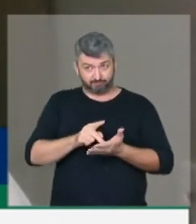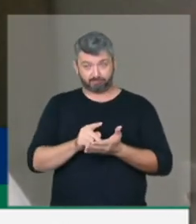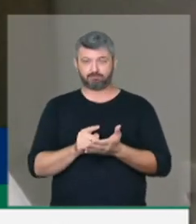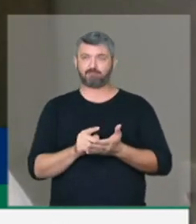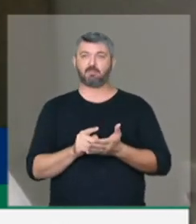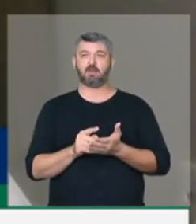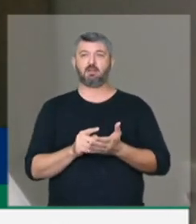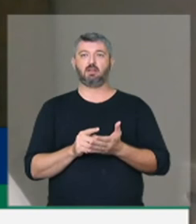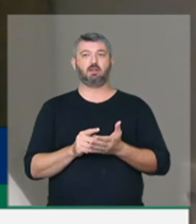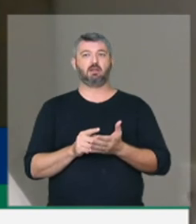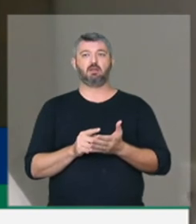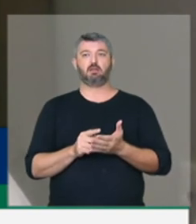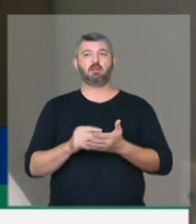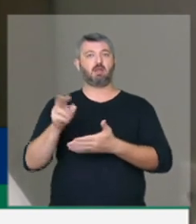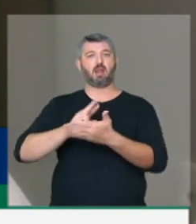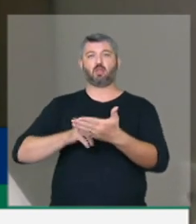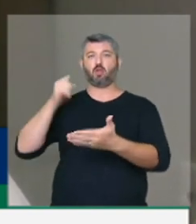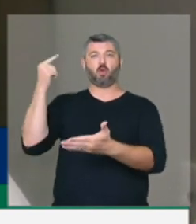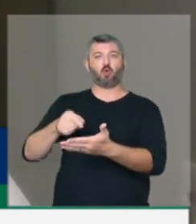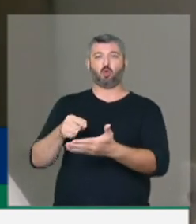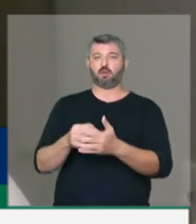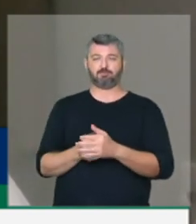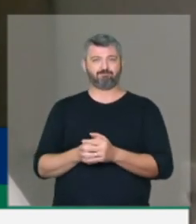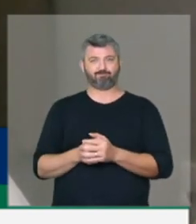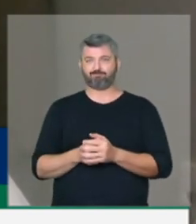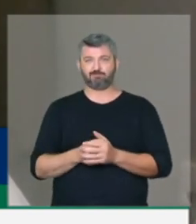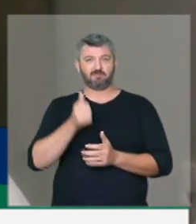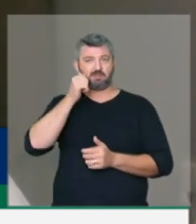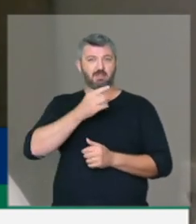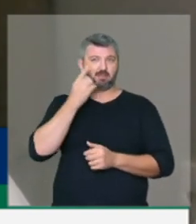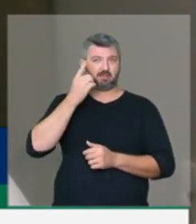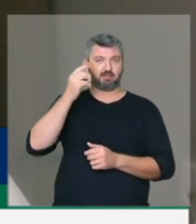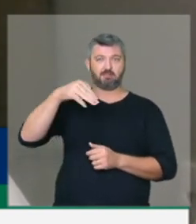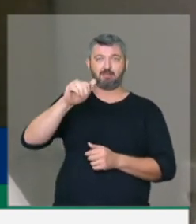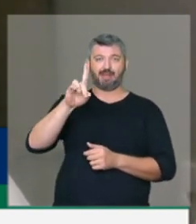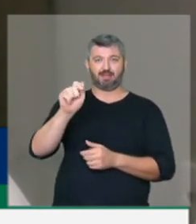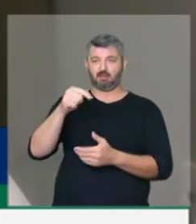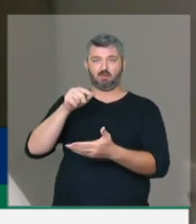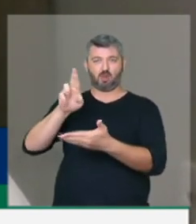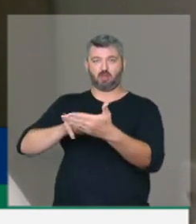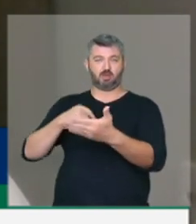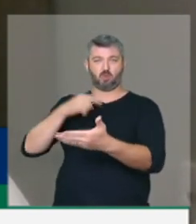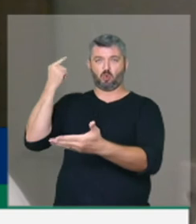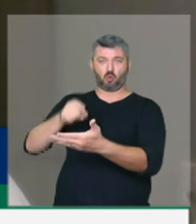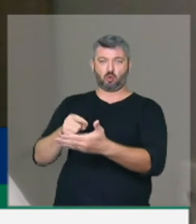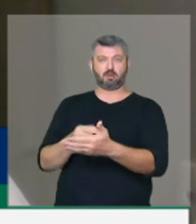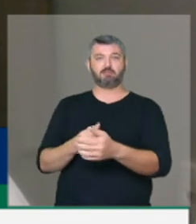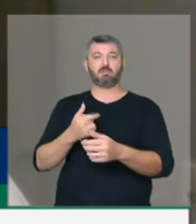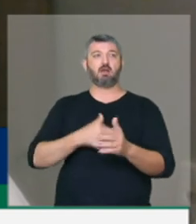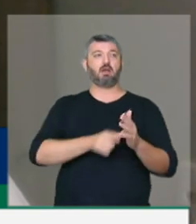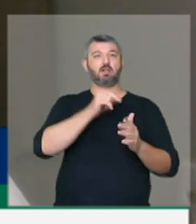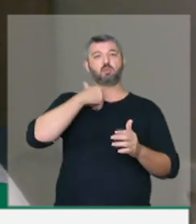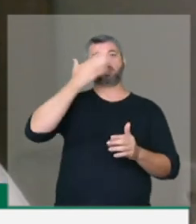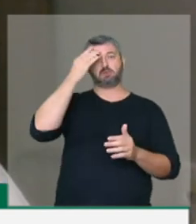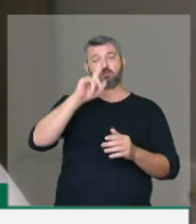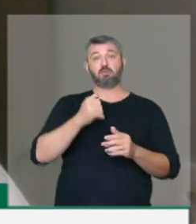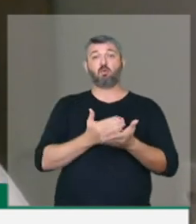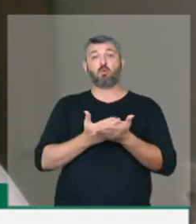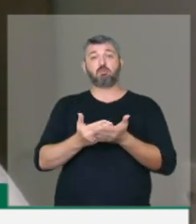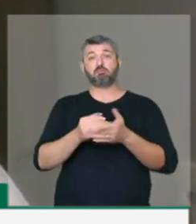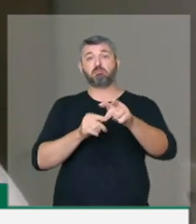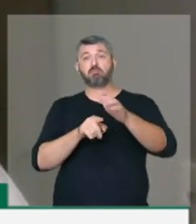realidade, ele é contrário ao relatório da deputada Magda Mofato. Então, gostaria, obrigado, antes de iniciar a minha fala, de